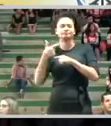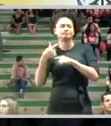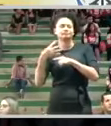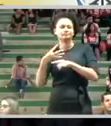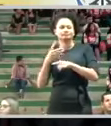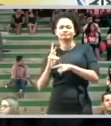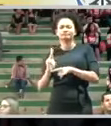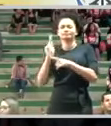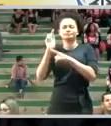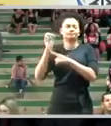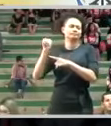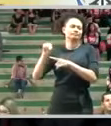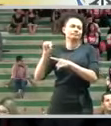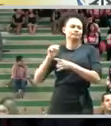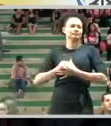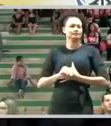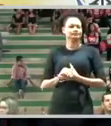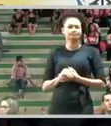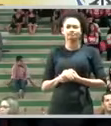quilômetros.